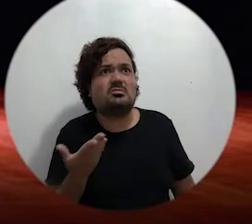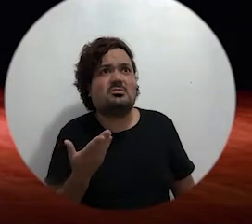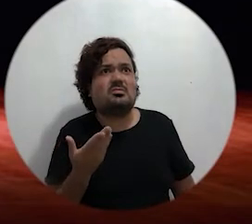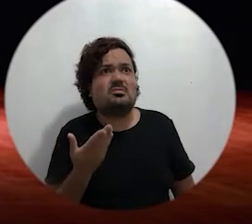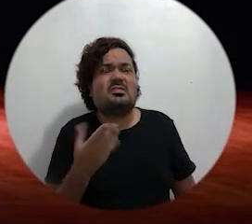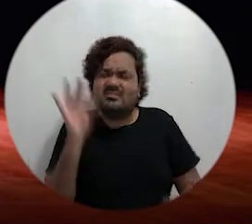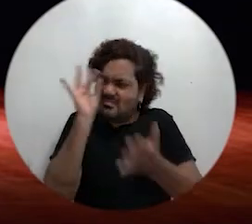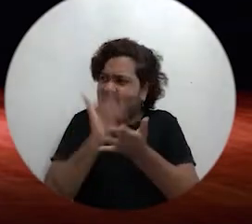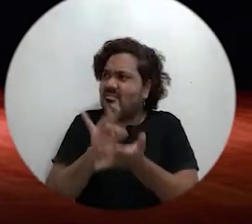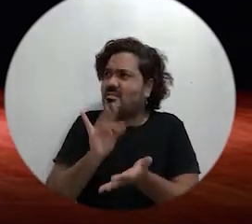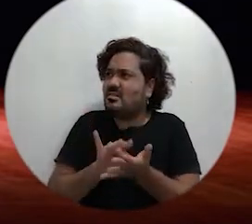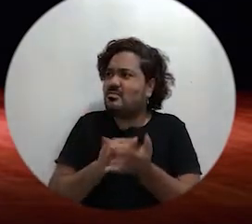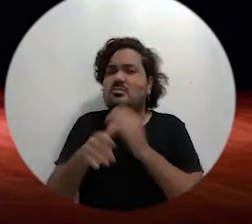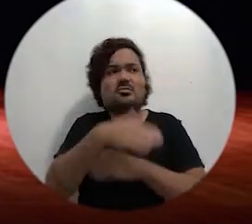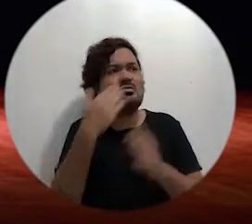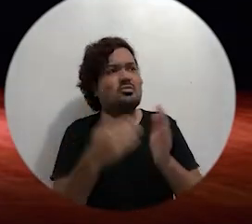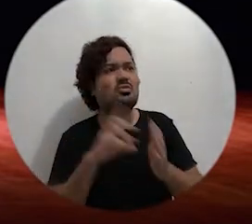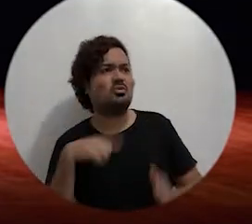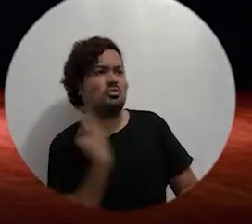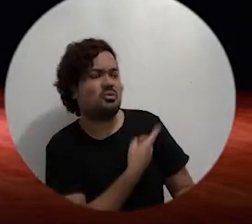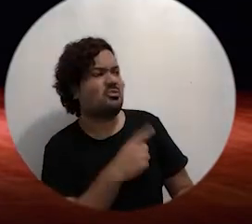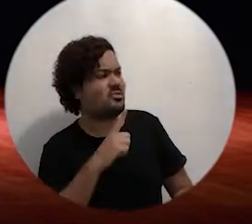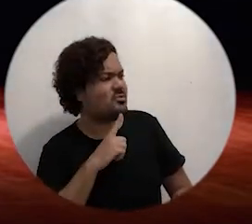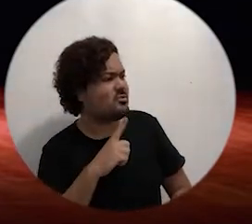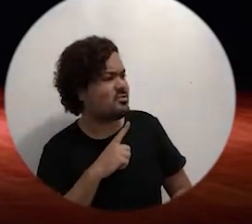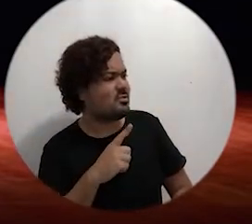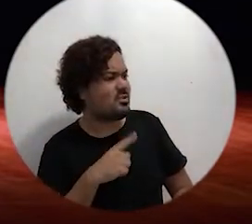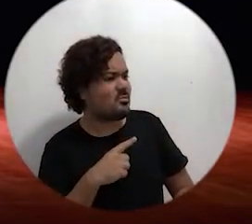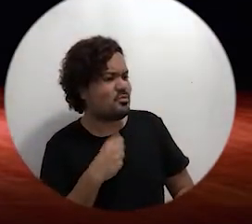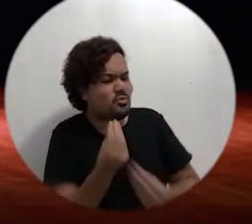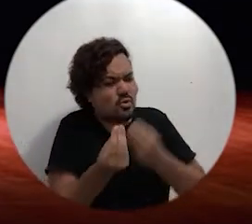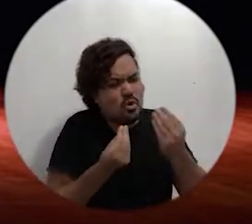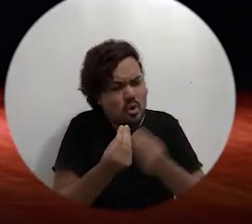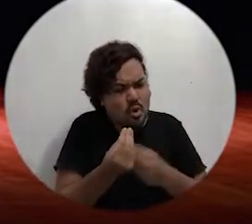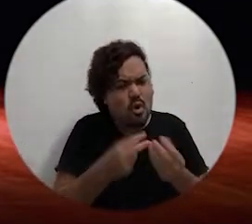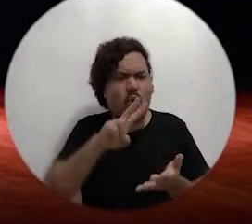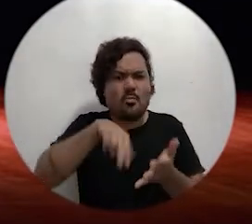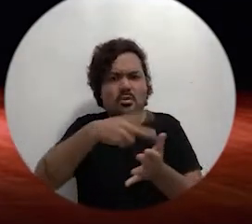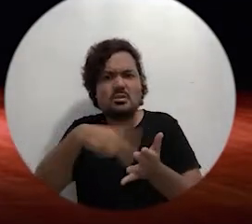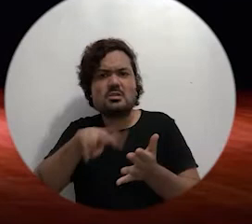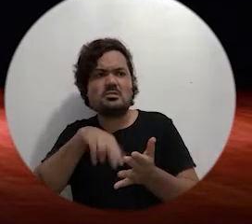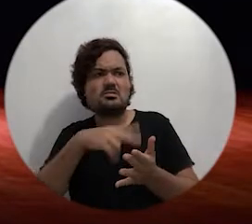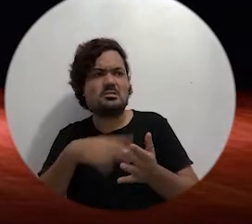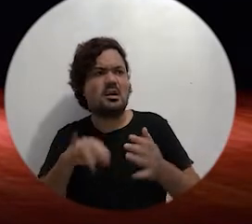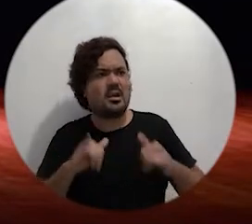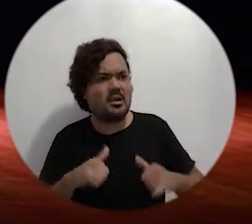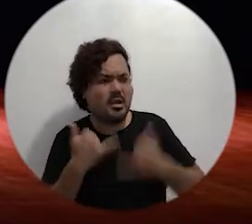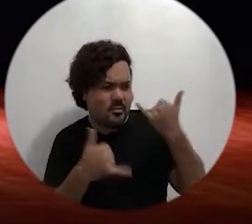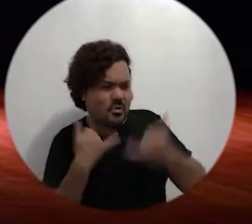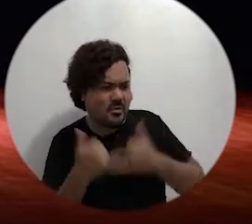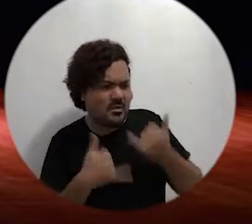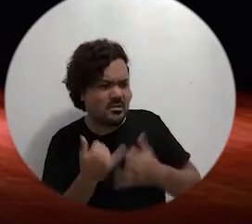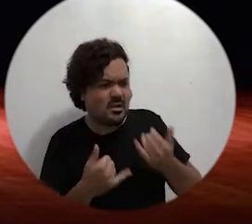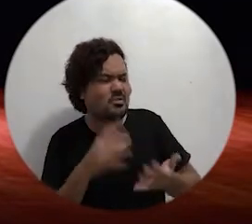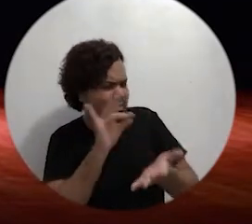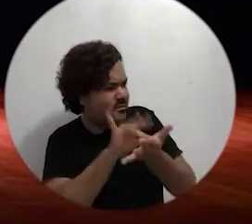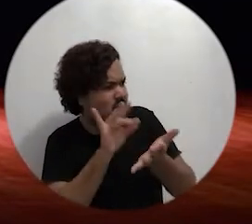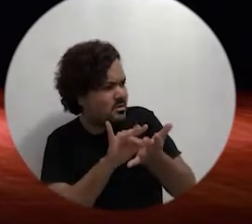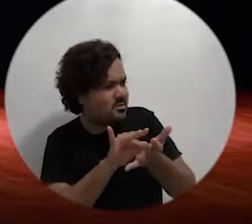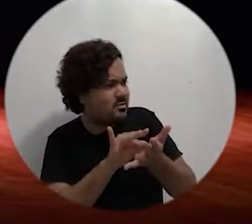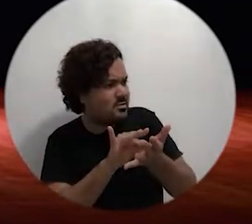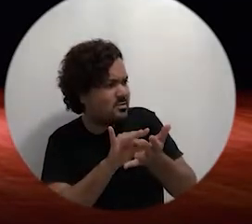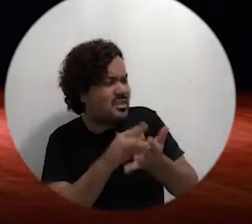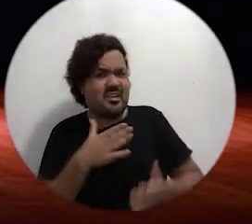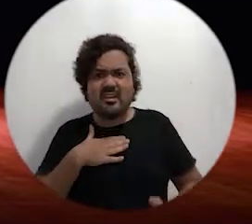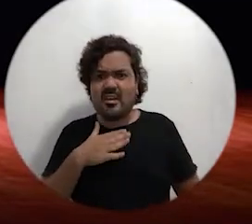Na verdade, todos nós temos uma onda. Todos nós temos o nosso jeito de curtir, não é mesmo? E quem sou eu pra falar que ele tá